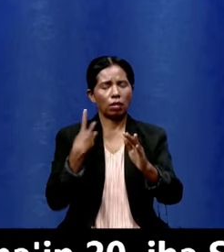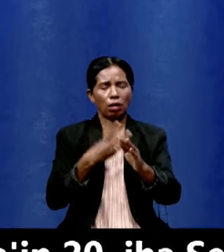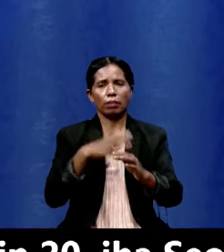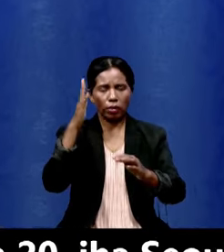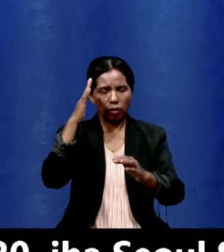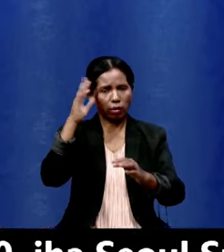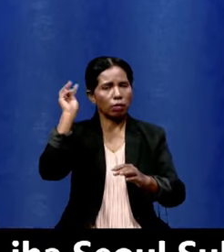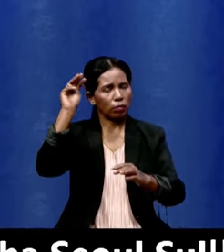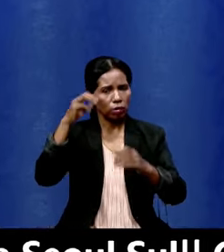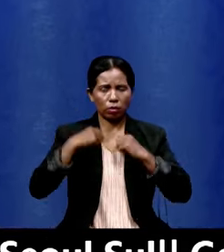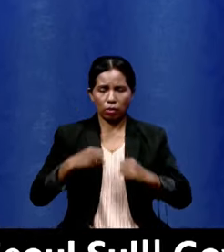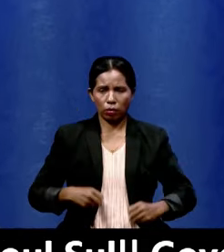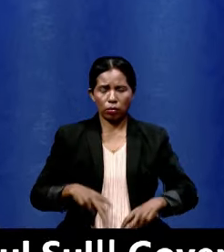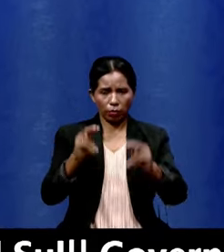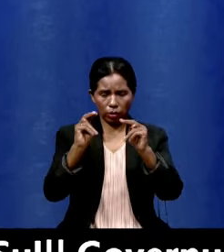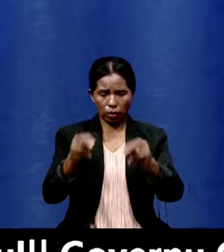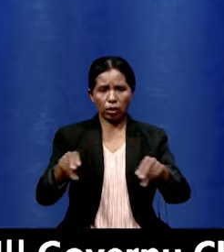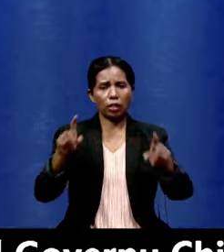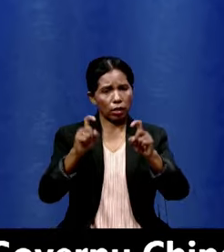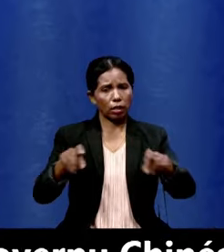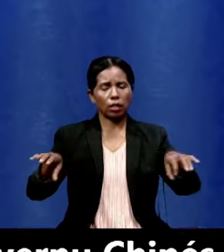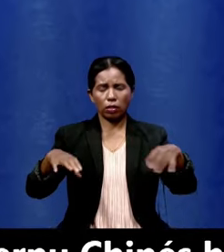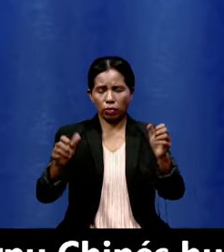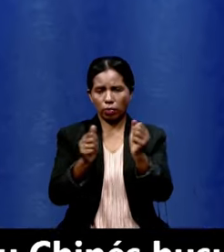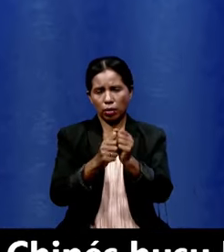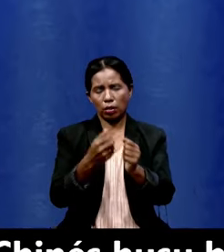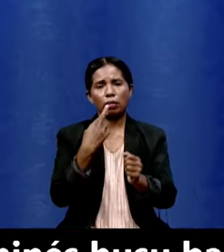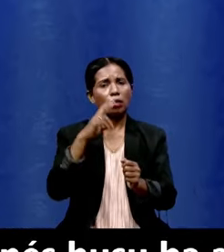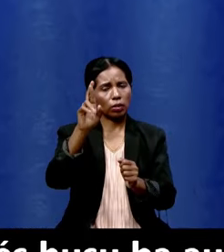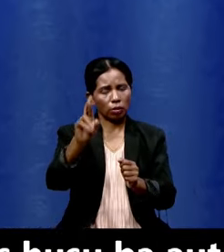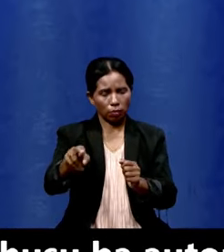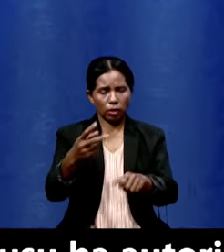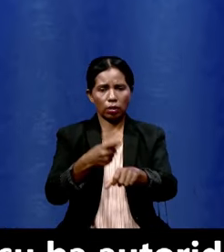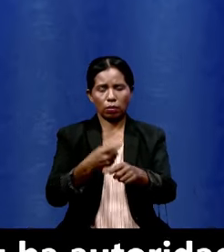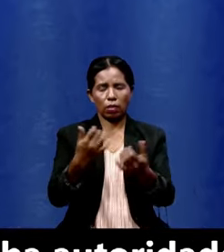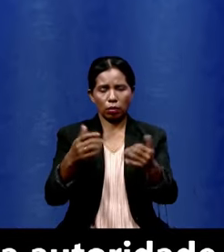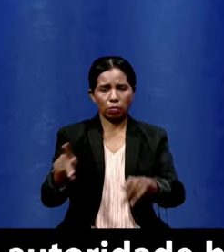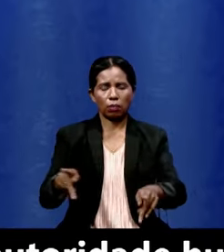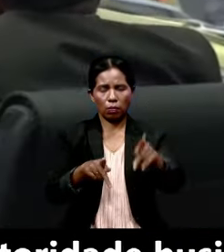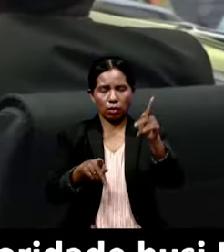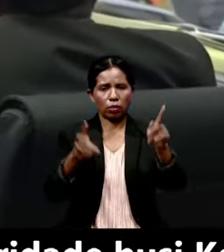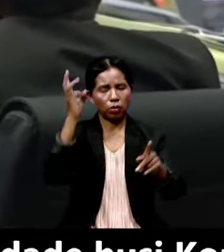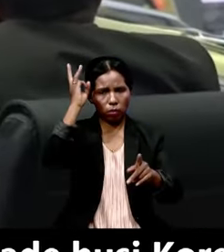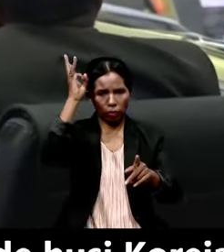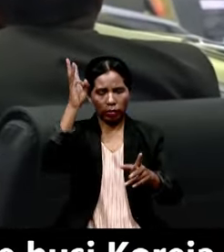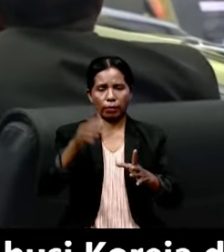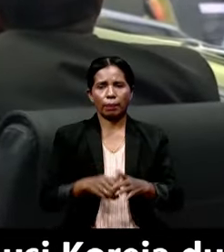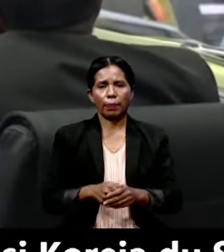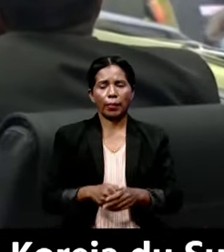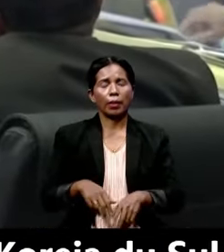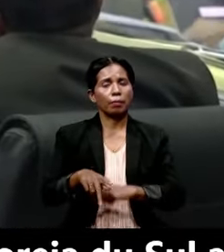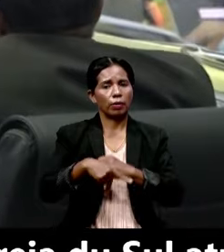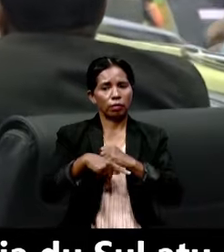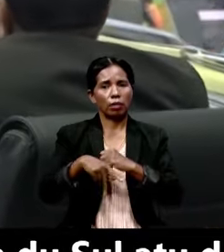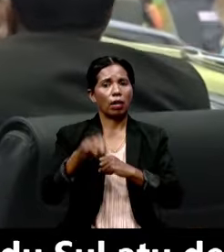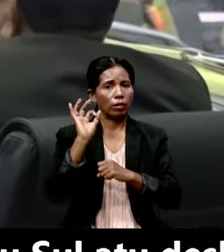atrap ministério saúde precisa ter serviço macas, no responde ba situação sira ne beca tinha público sira, continua preocupa. Antes ne bancada Fretilin